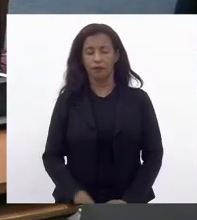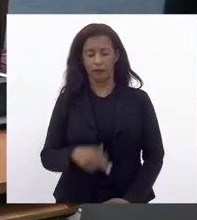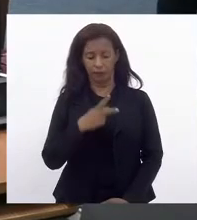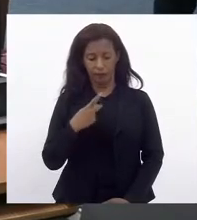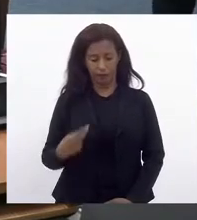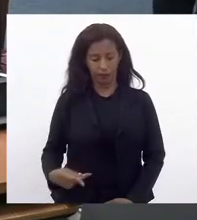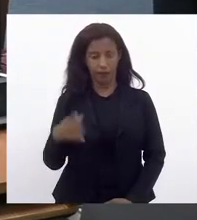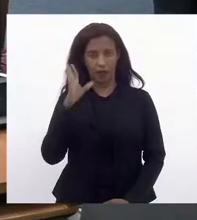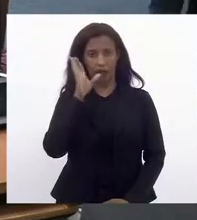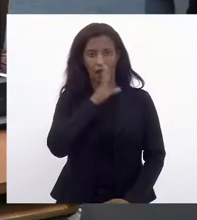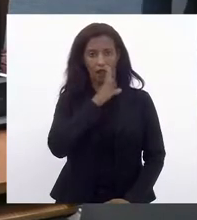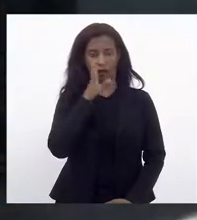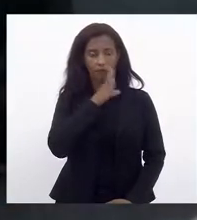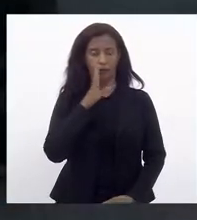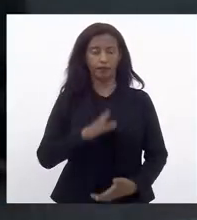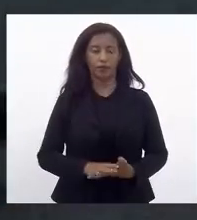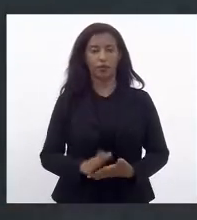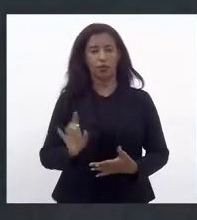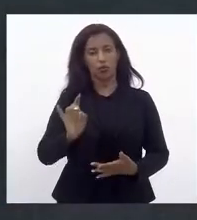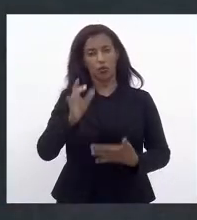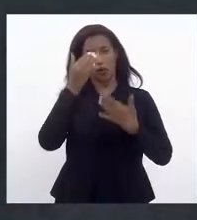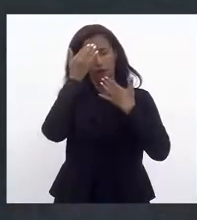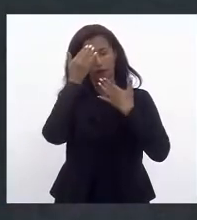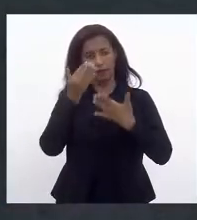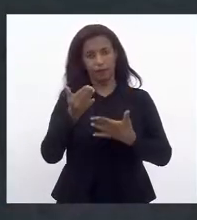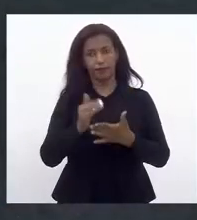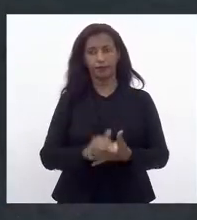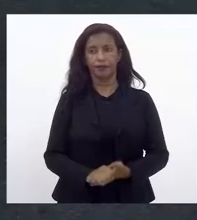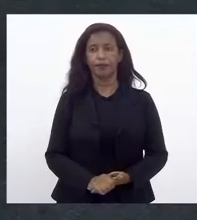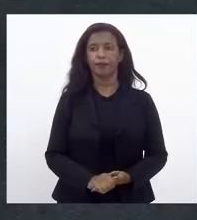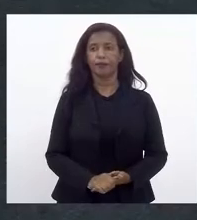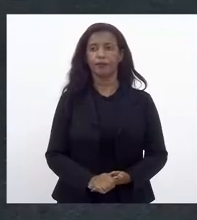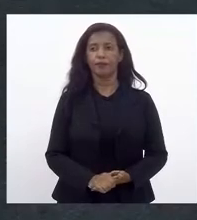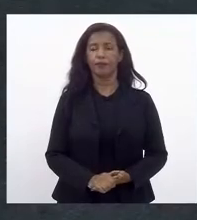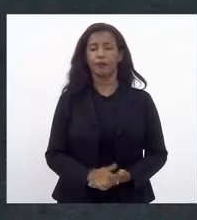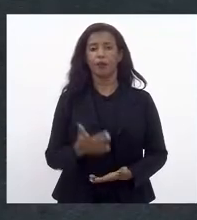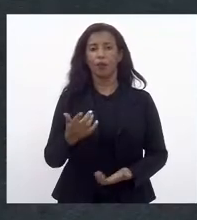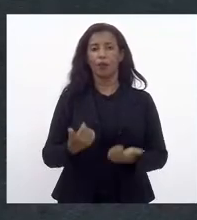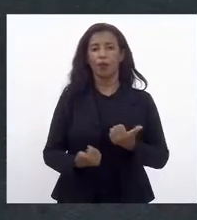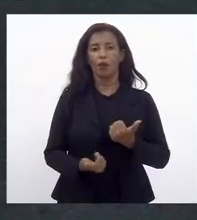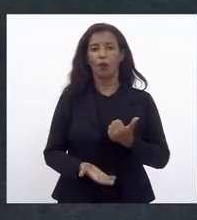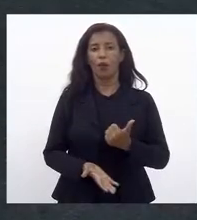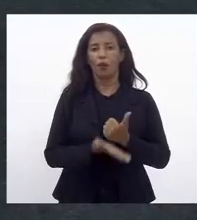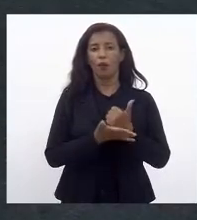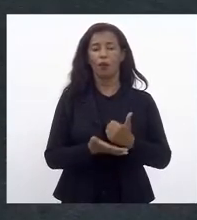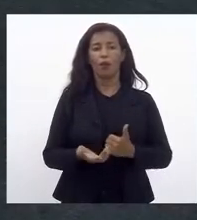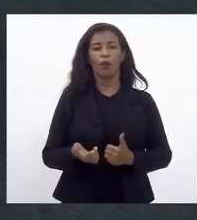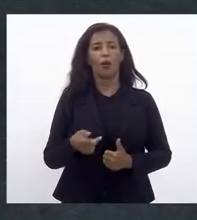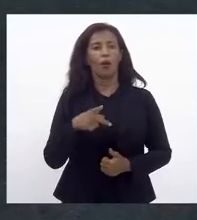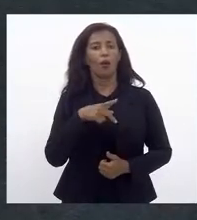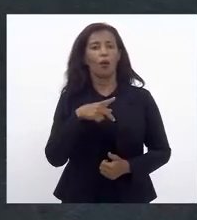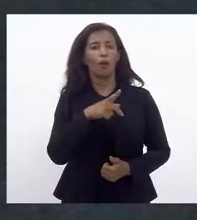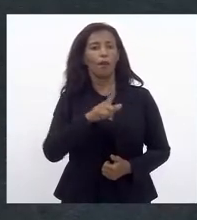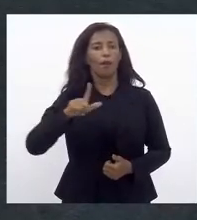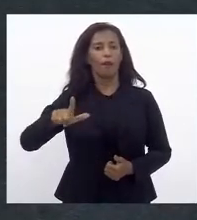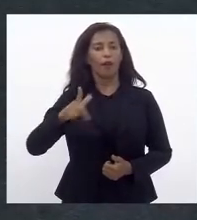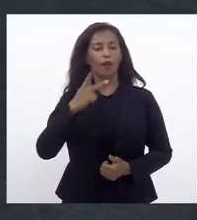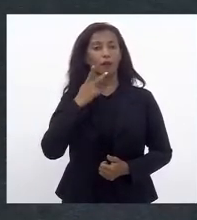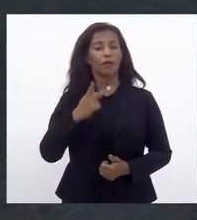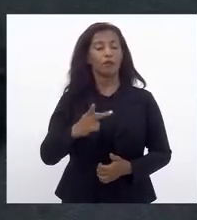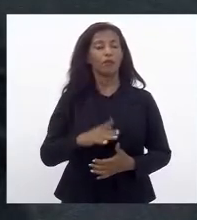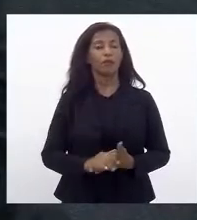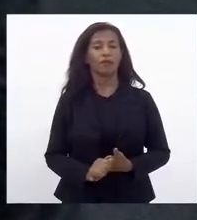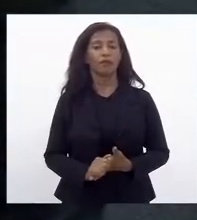Presidente, rapidamente, apenas agradecer aqui o apoio ao nosso projeto de lei, que fala da